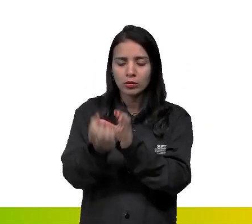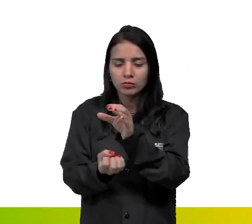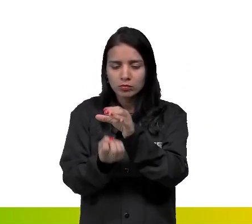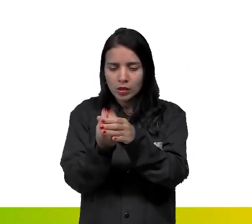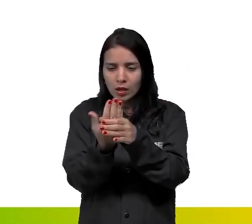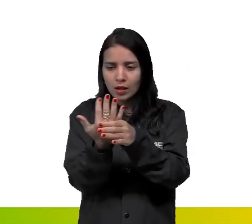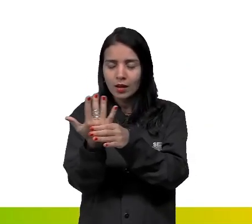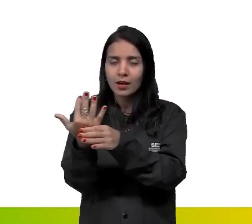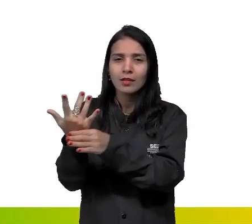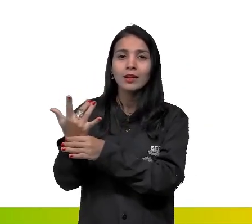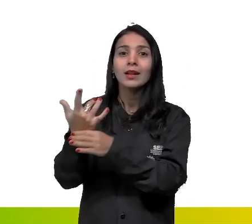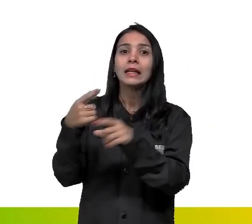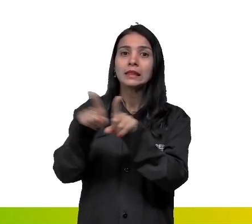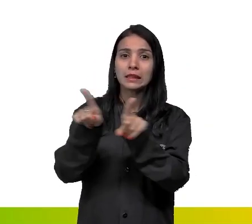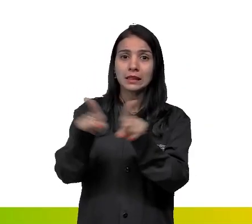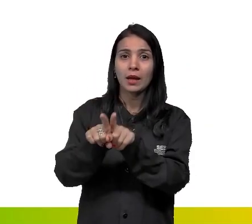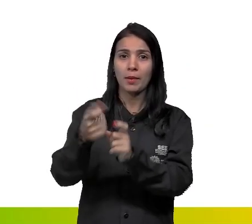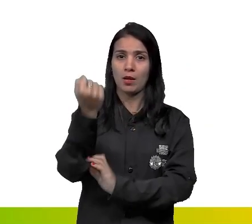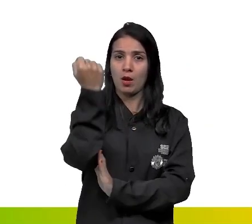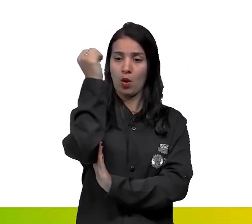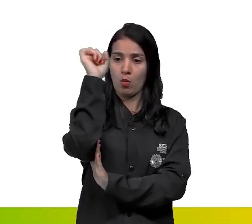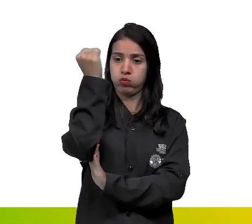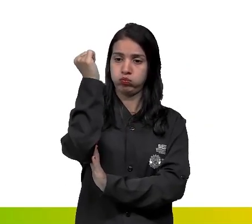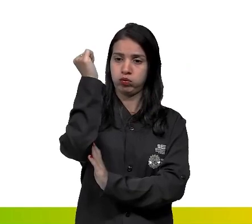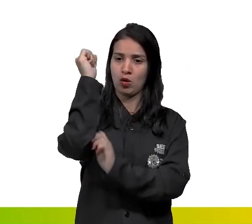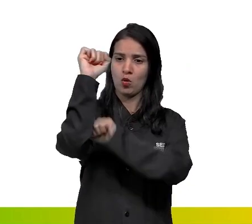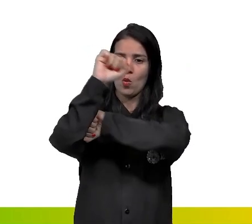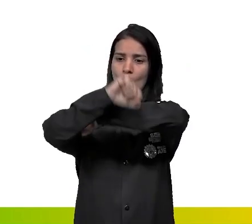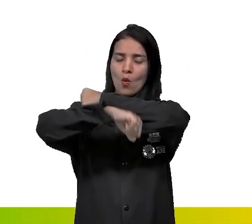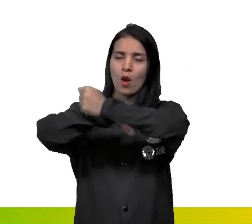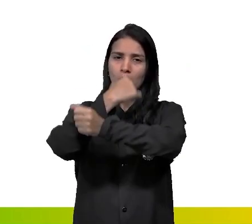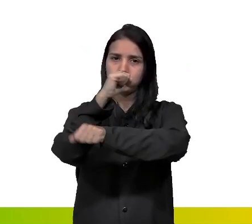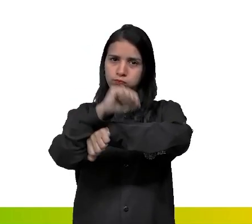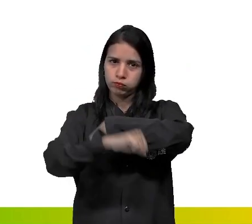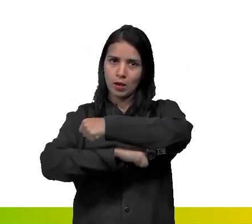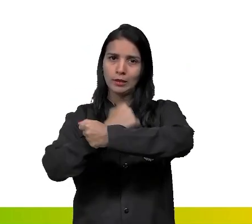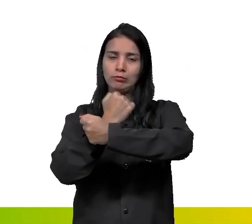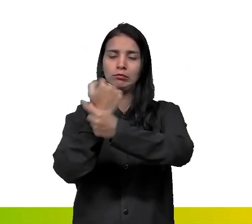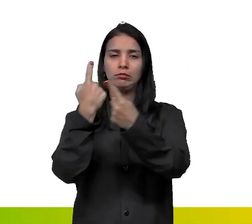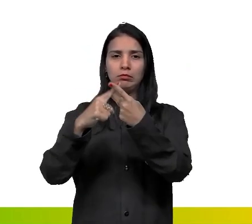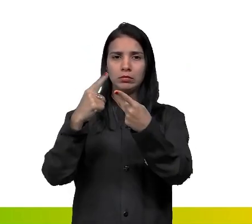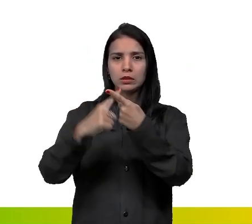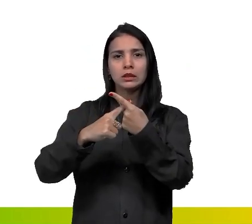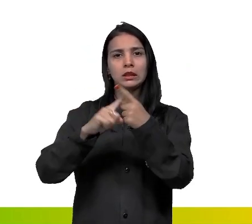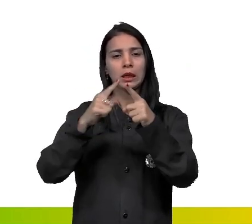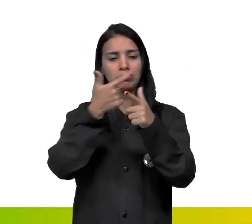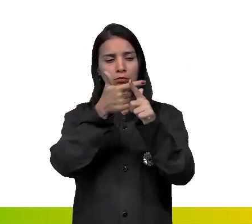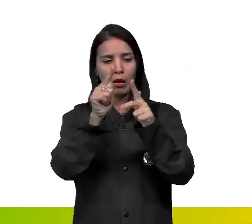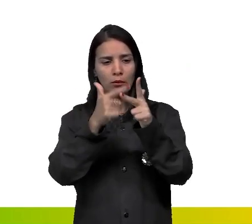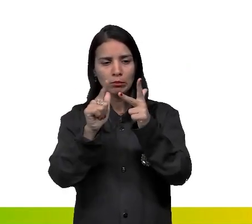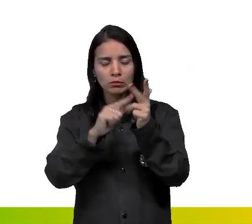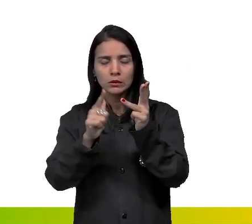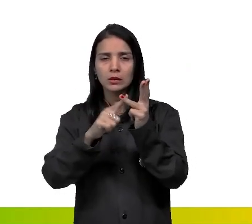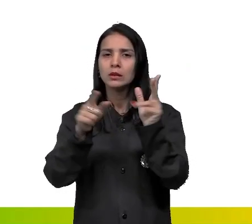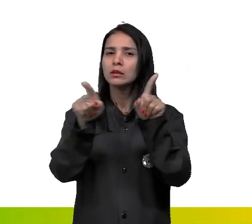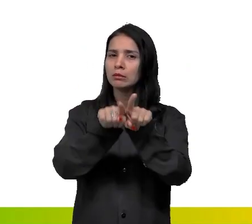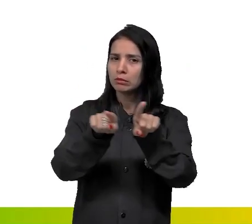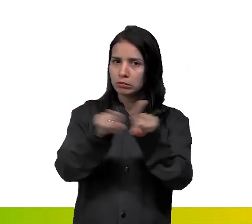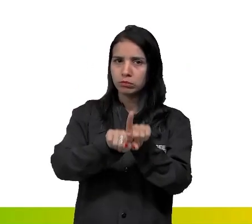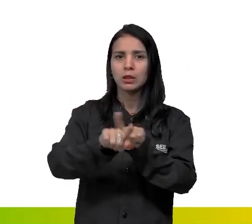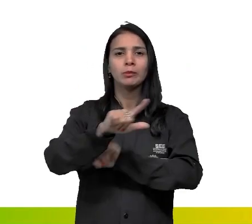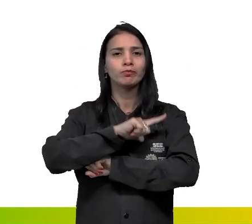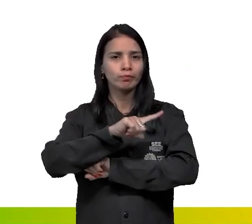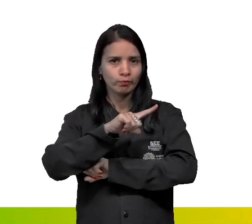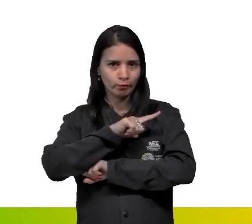das árvores terem troncos e galhos retorcidos. A principal ameaça nesse bioma é